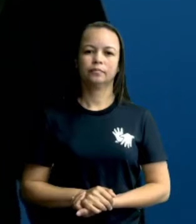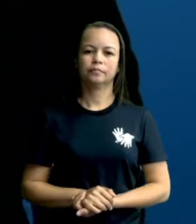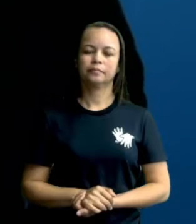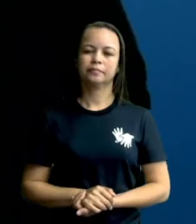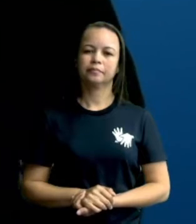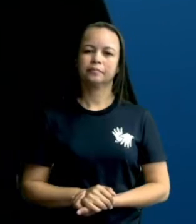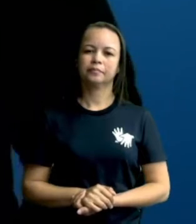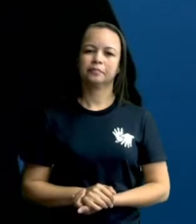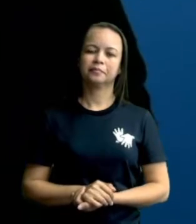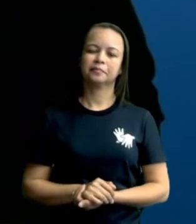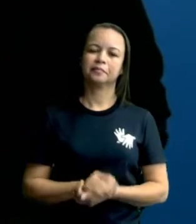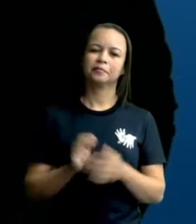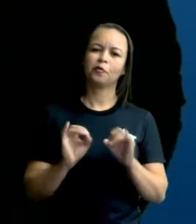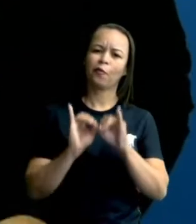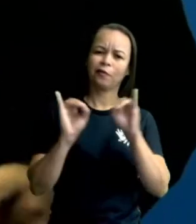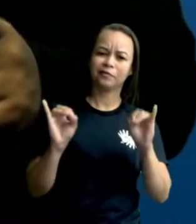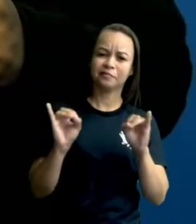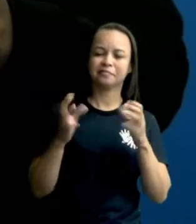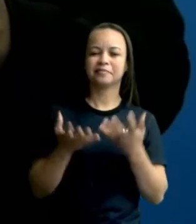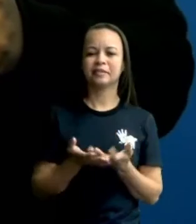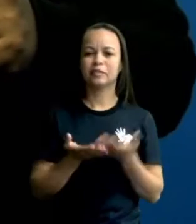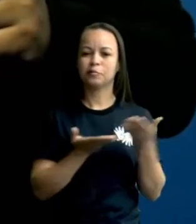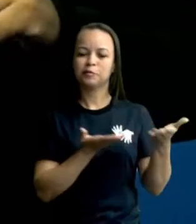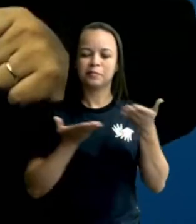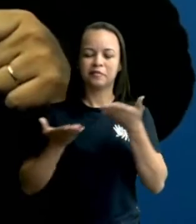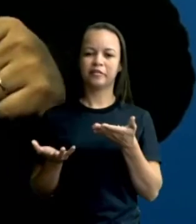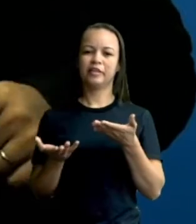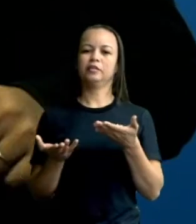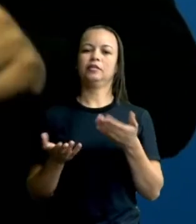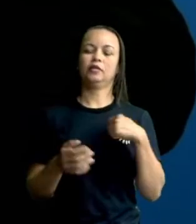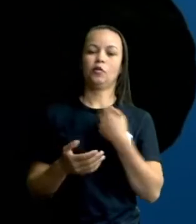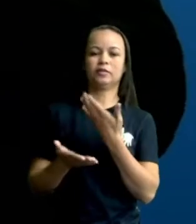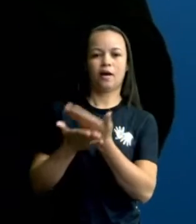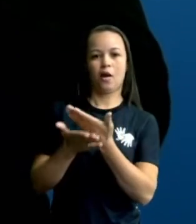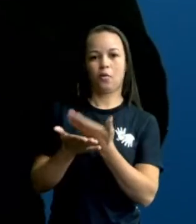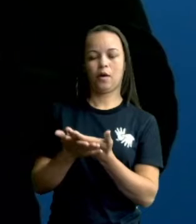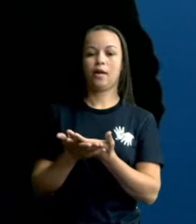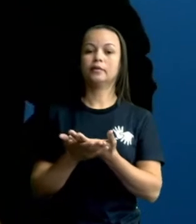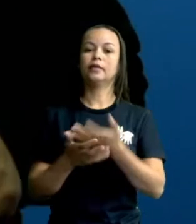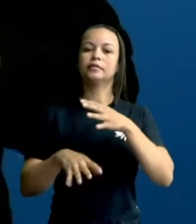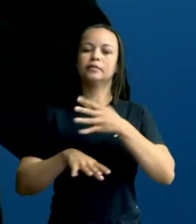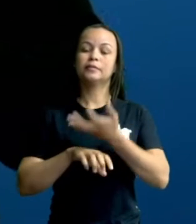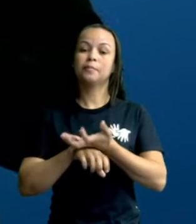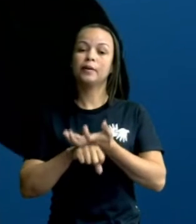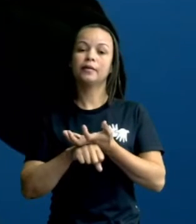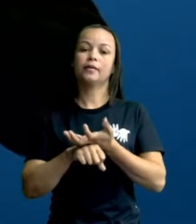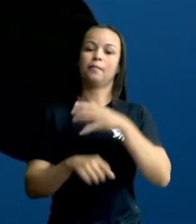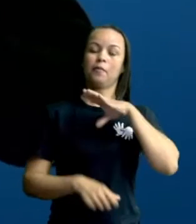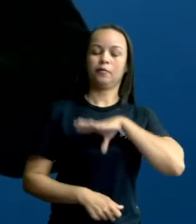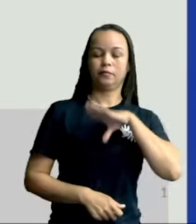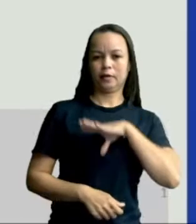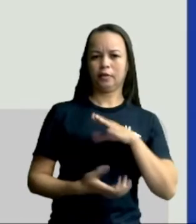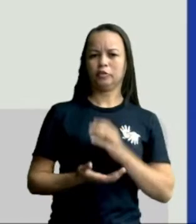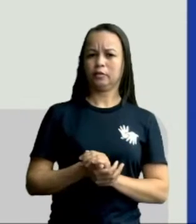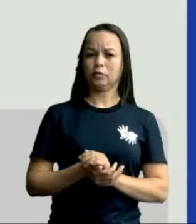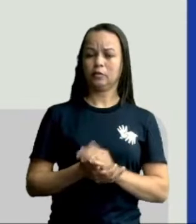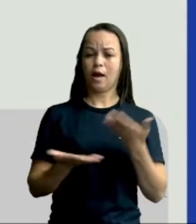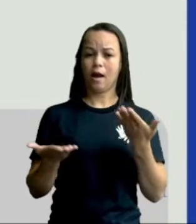Olá, sejam muito bem-vindos à nossa aula de língua portuguesa. Nosso tema de hoje será